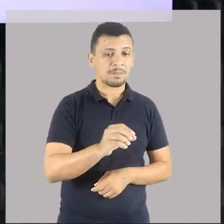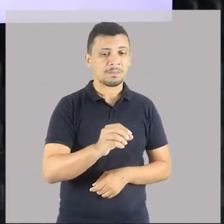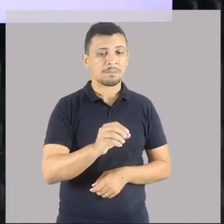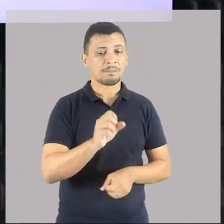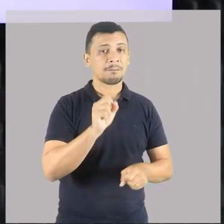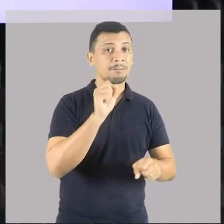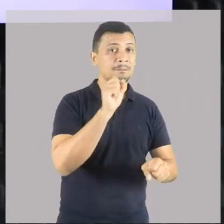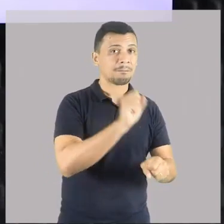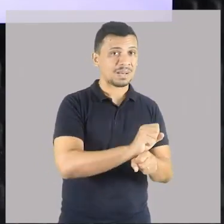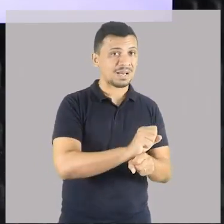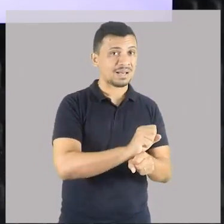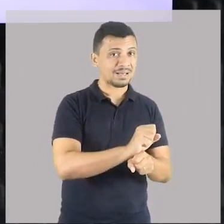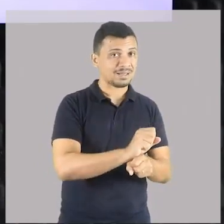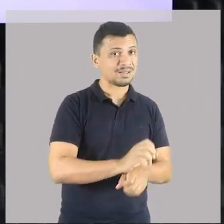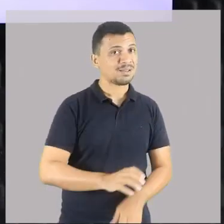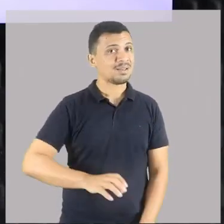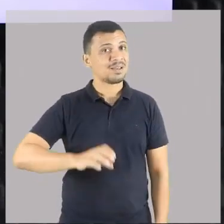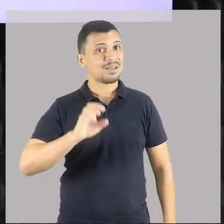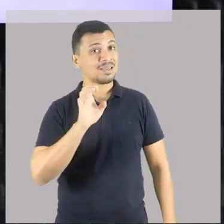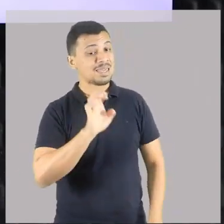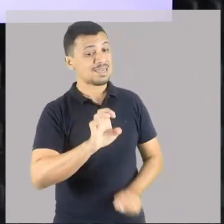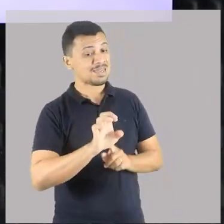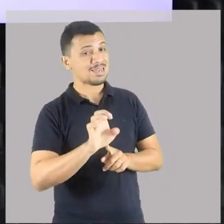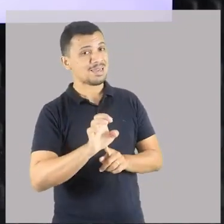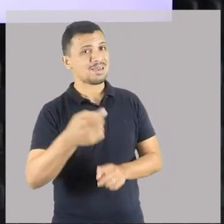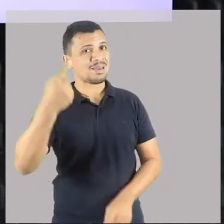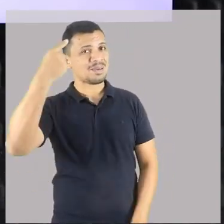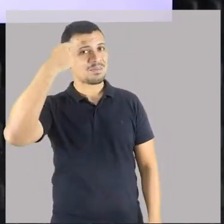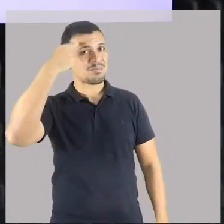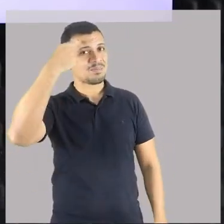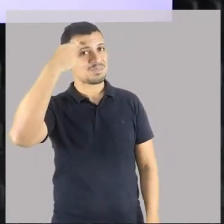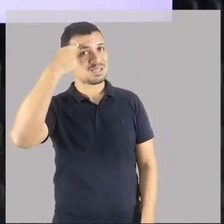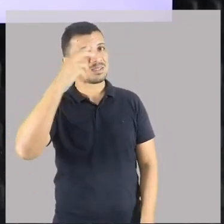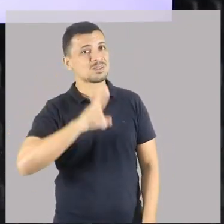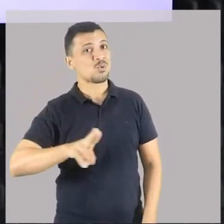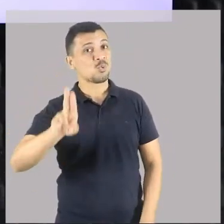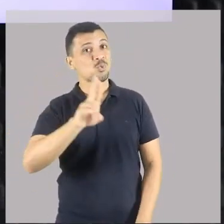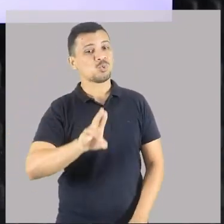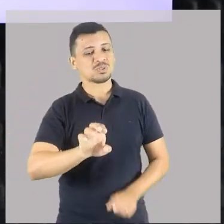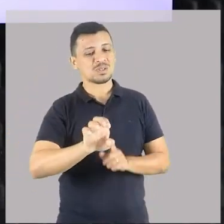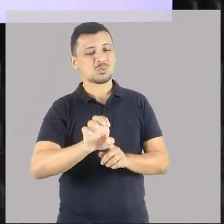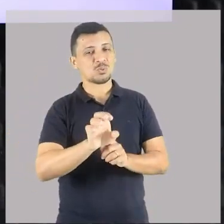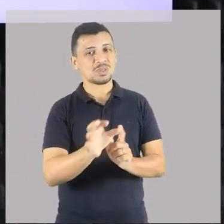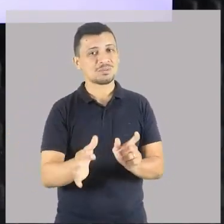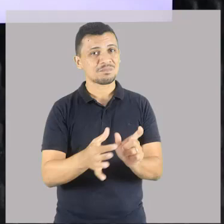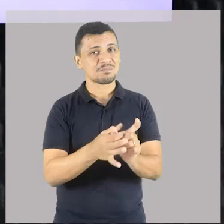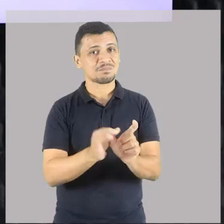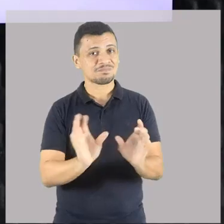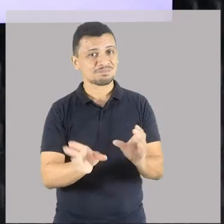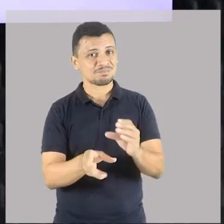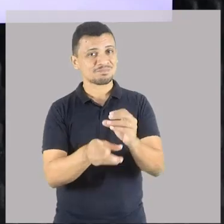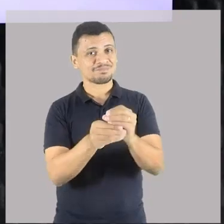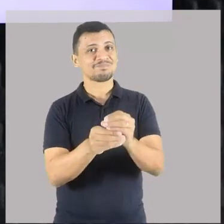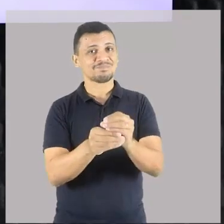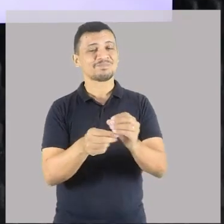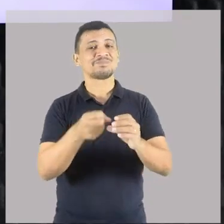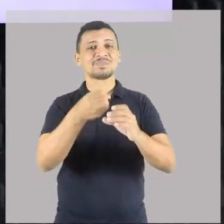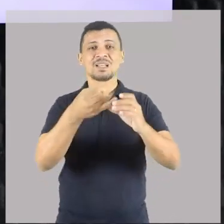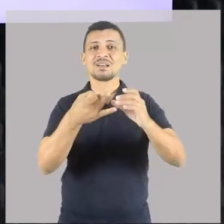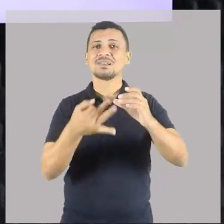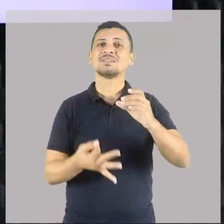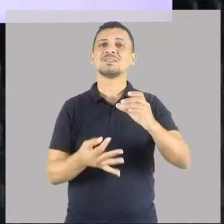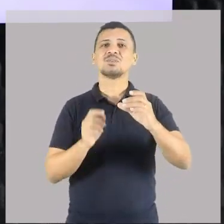pensa. Como é que eu conectei as 2 agora? Pelo i. O i dando valor aditivo. Então, nós temos a caracterização